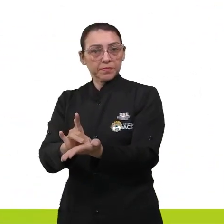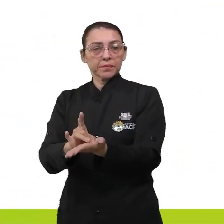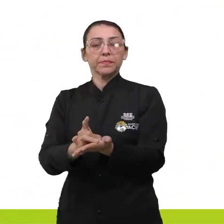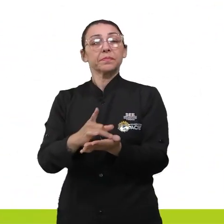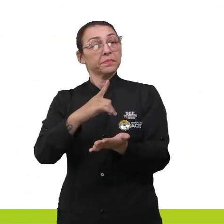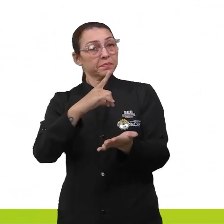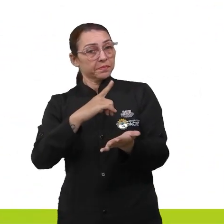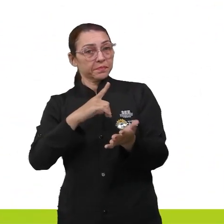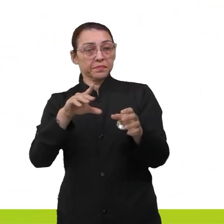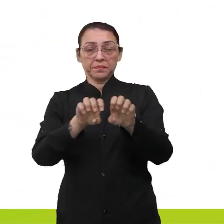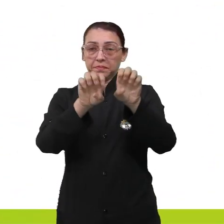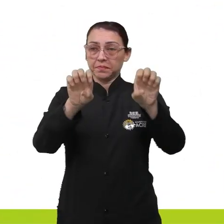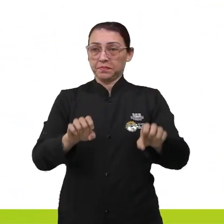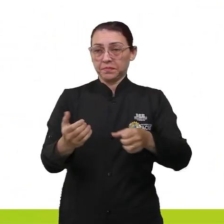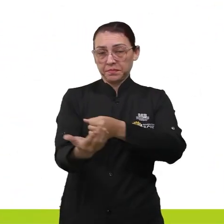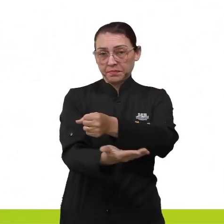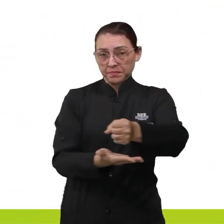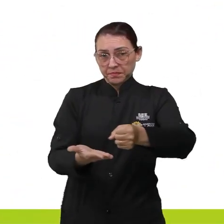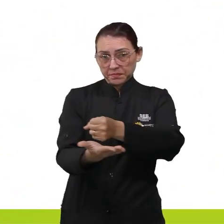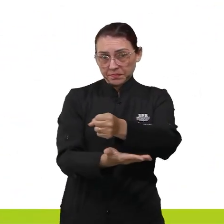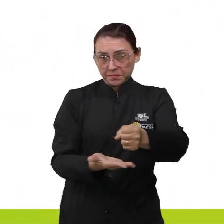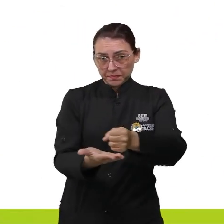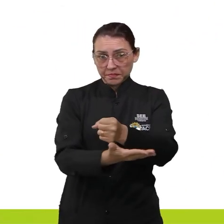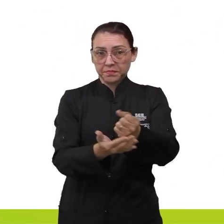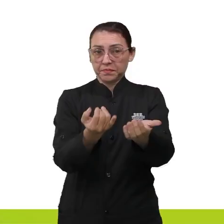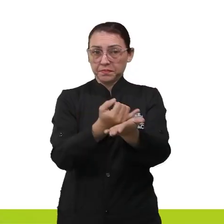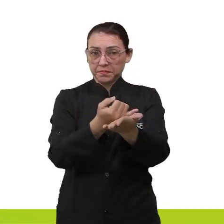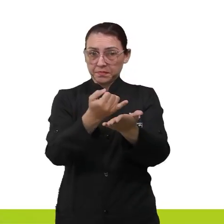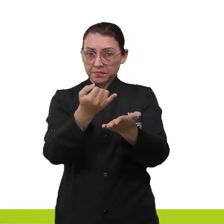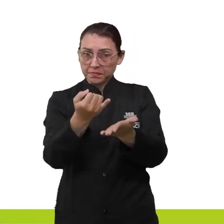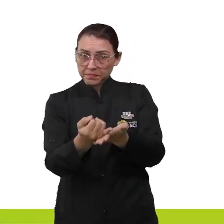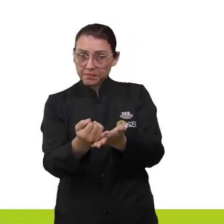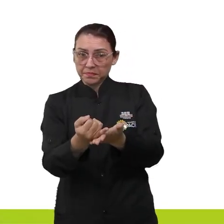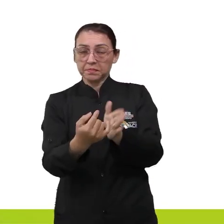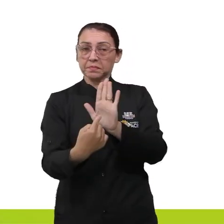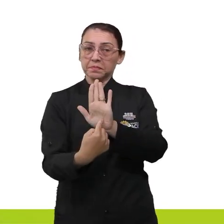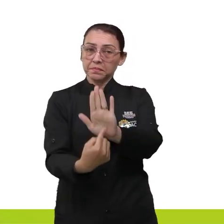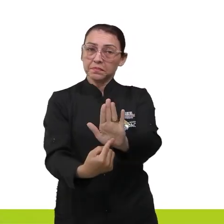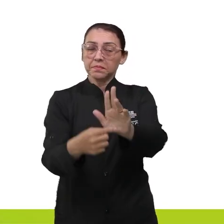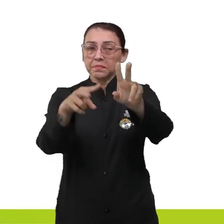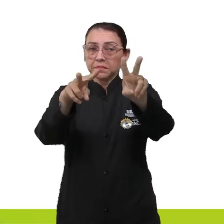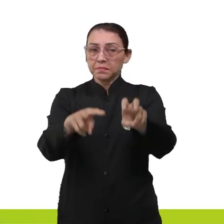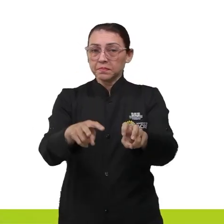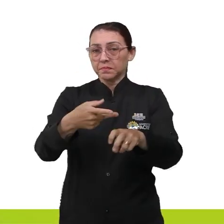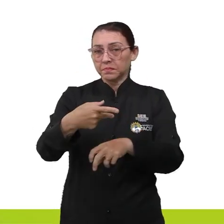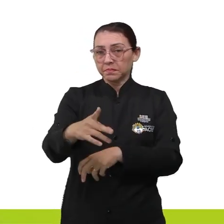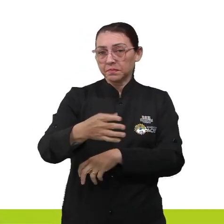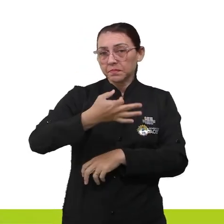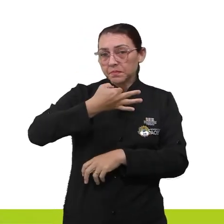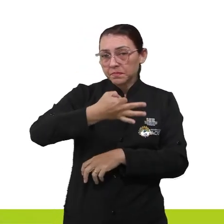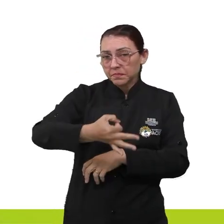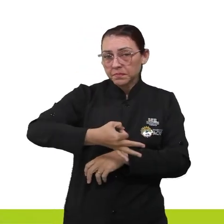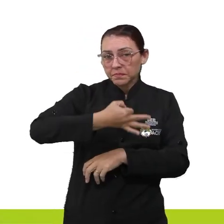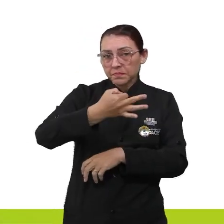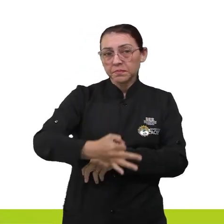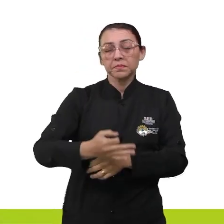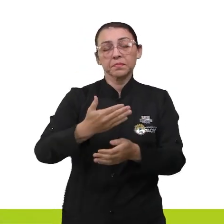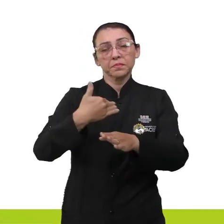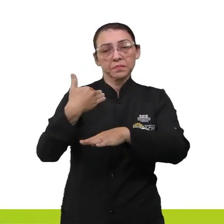Nós temos a estrutura básica do texto, que é a introdução, que você vai apresentar o tema, a sua opinião,